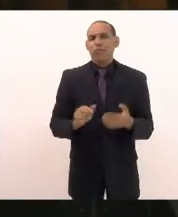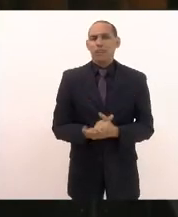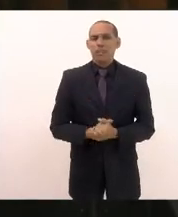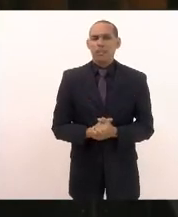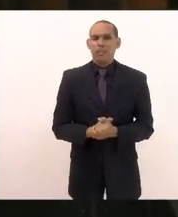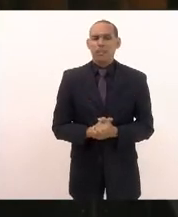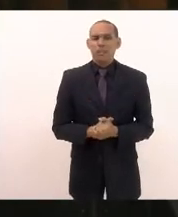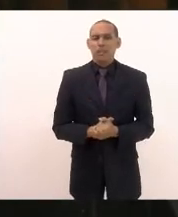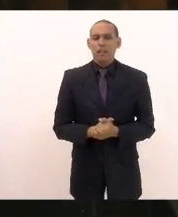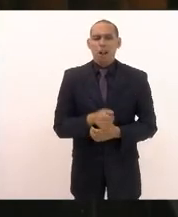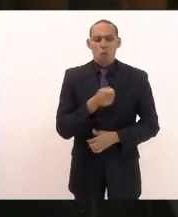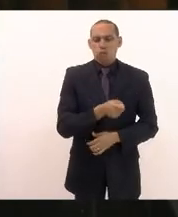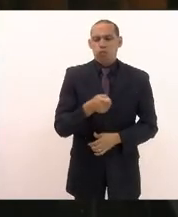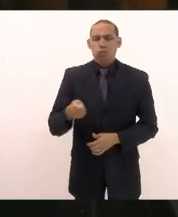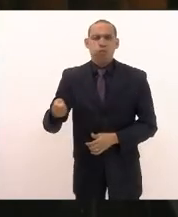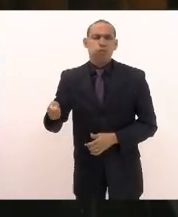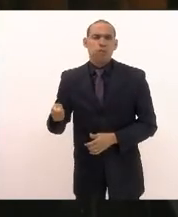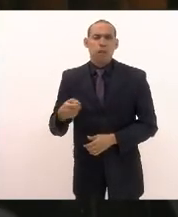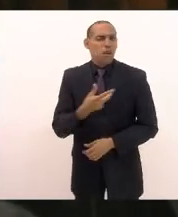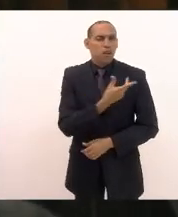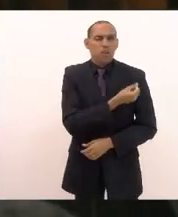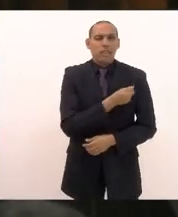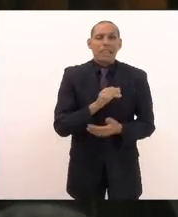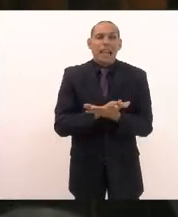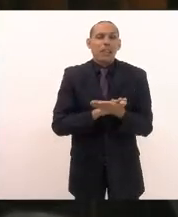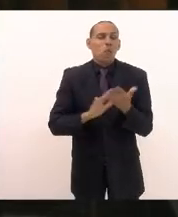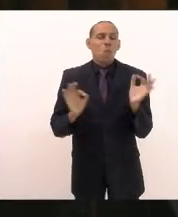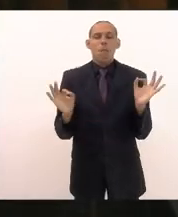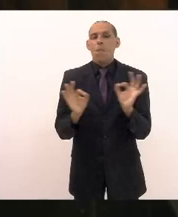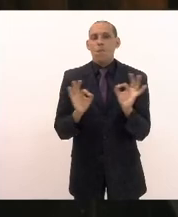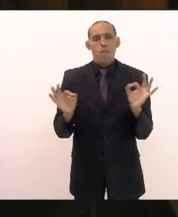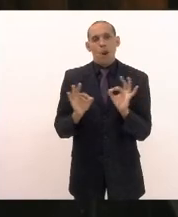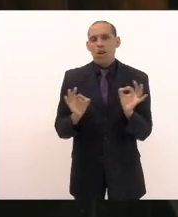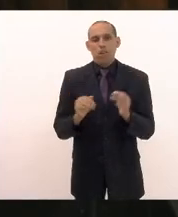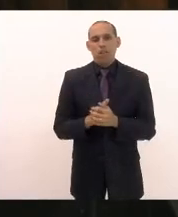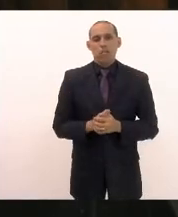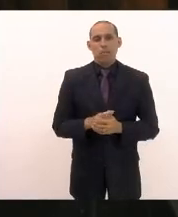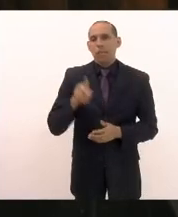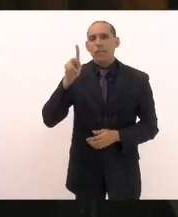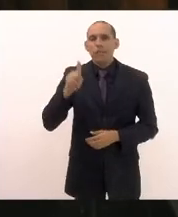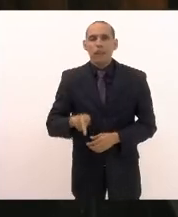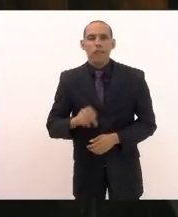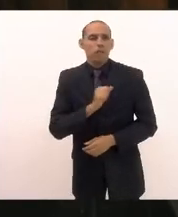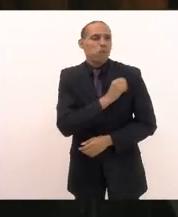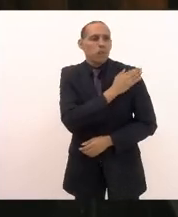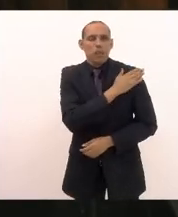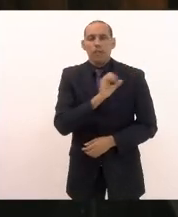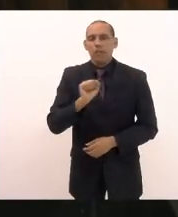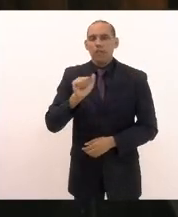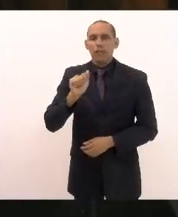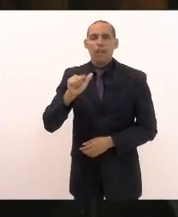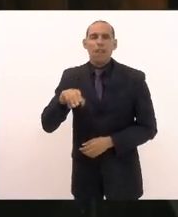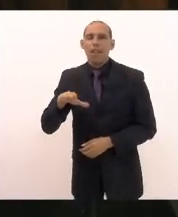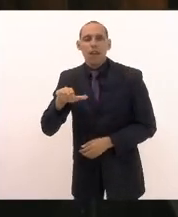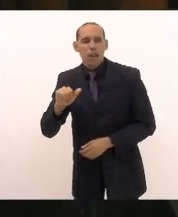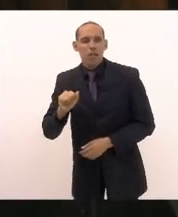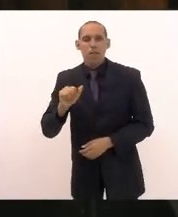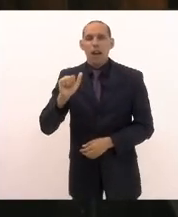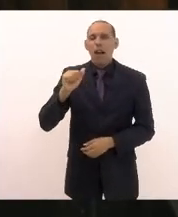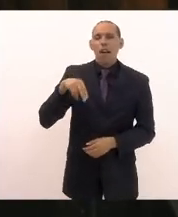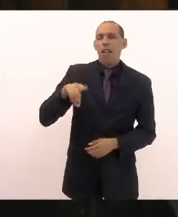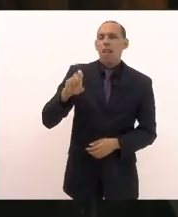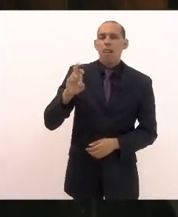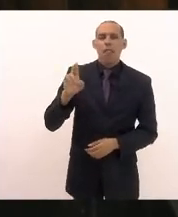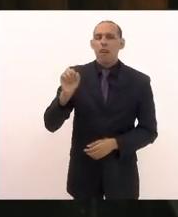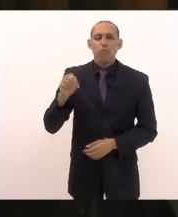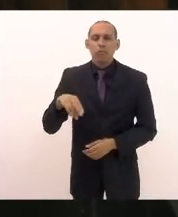na obrigatoriedade vacinal. Nenhuma, Salema, nenhuma, Anderson. Nenhuma, presidente Chaju. Chega.